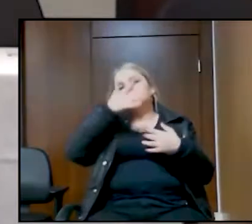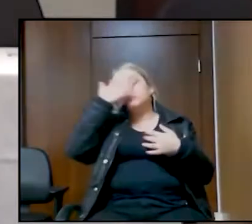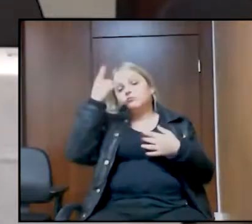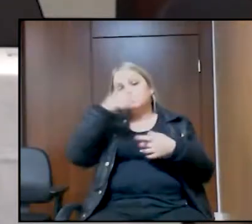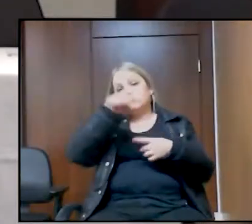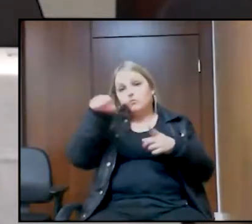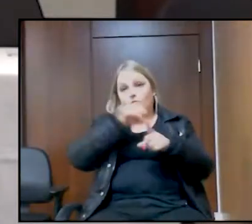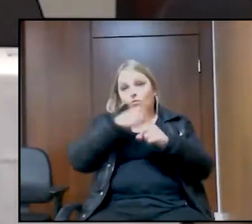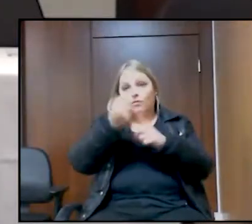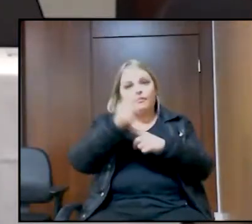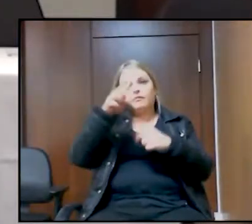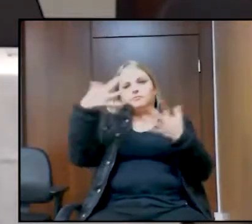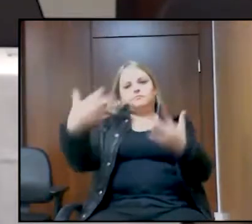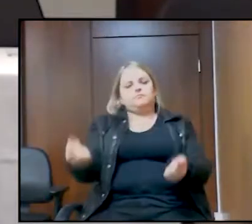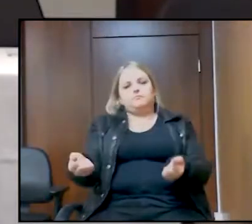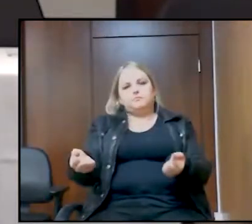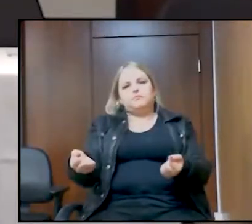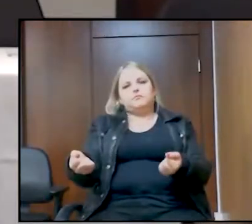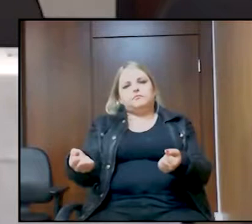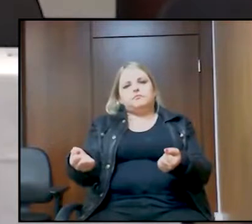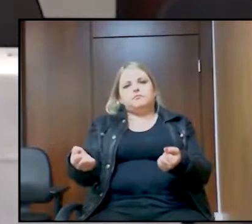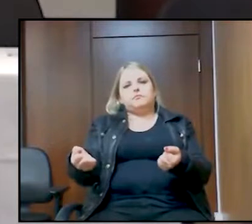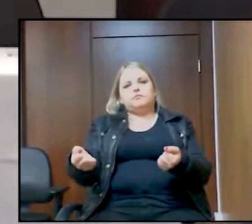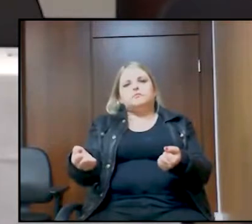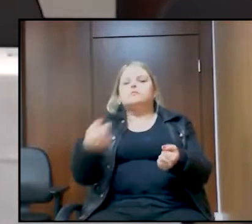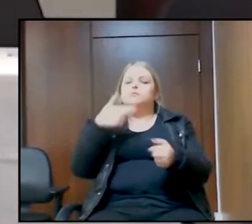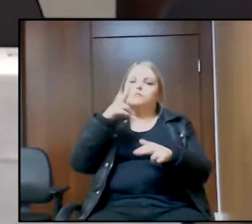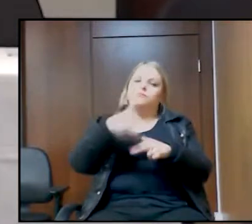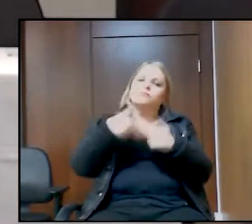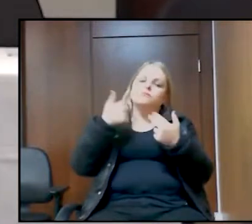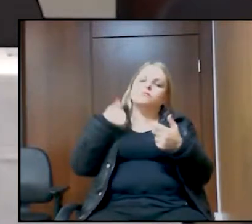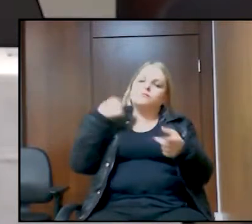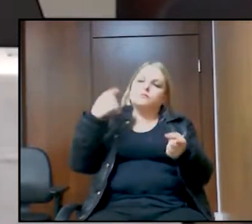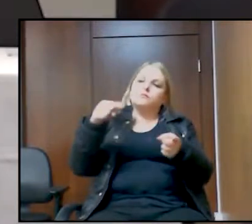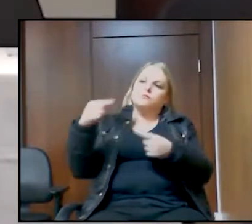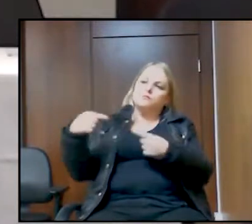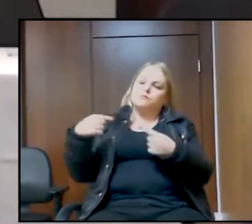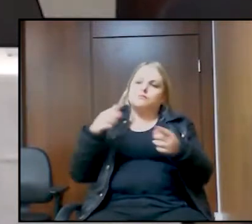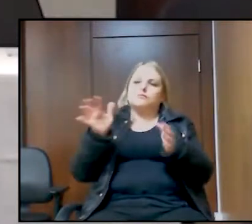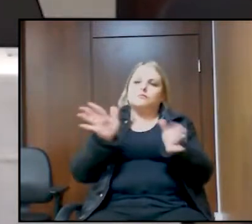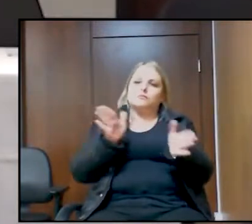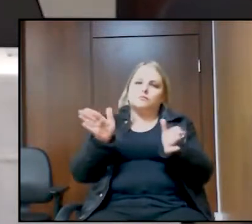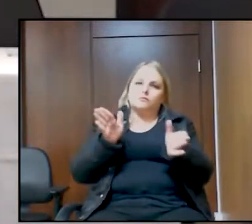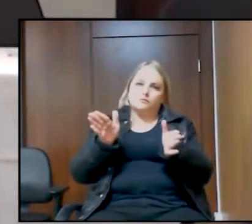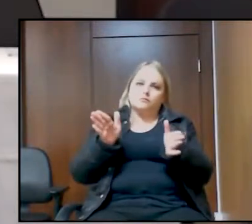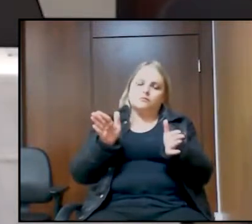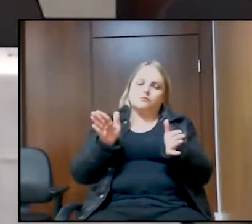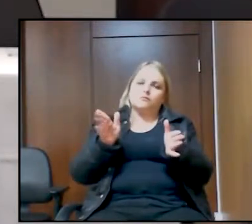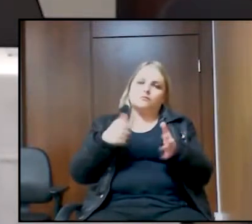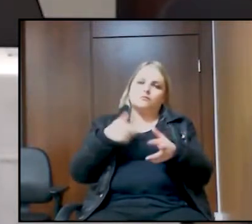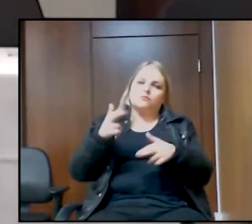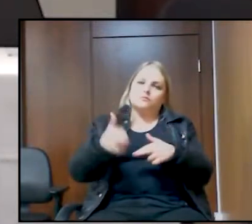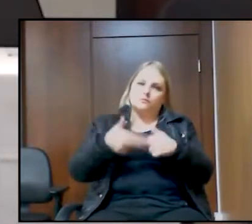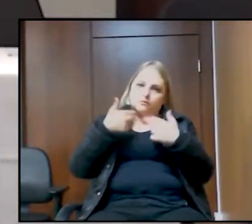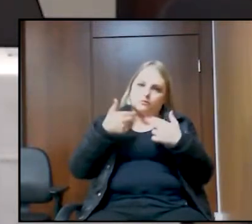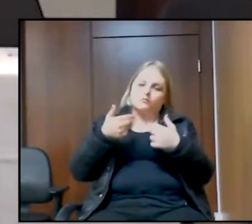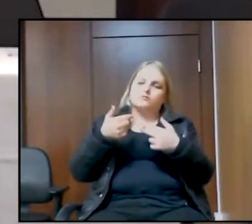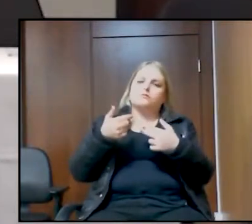Então, a partir disso, eu faço essa discussão de acessibilidade, a partir disso eu faço